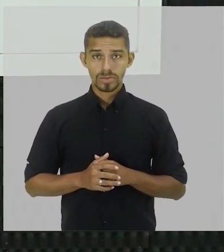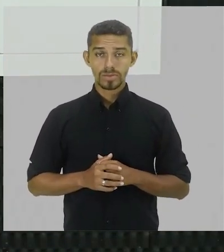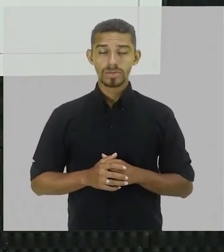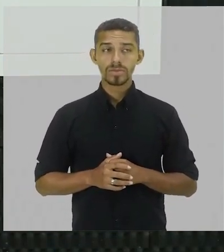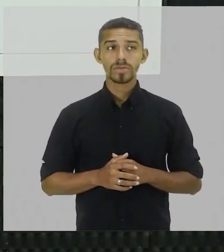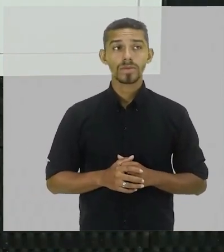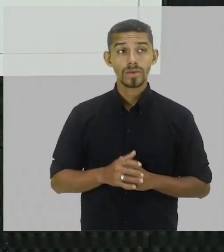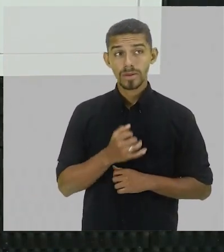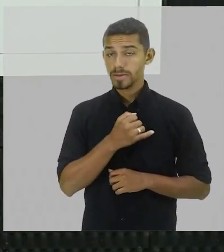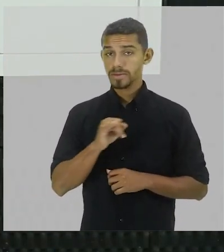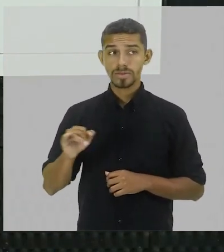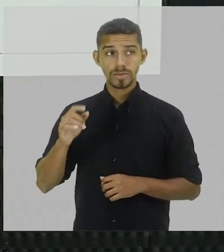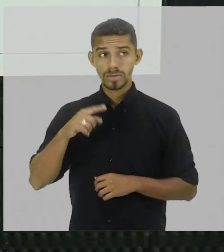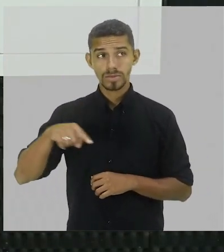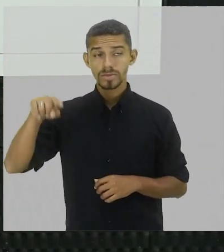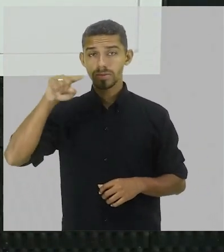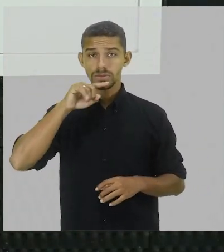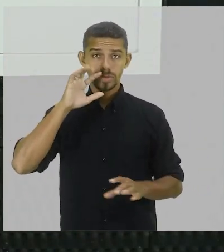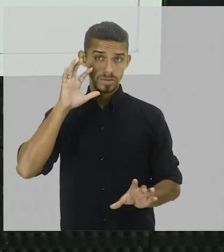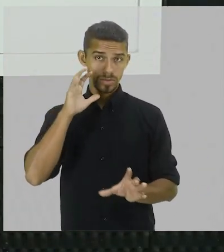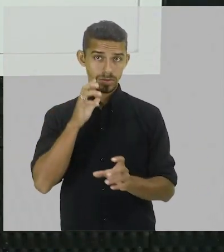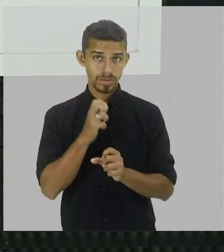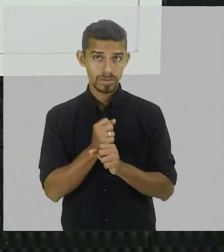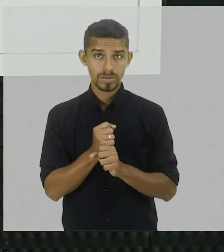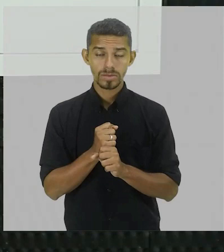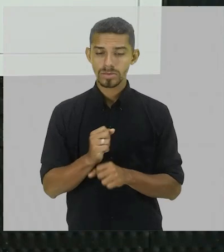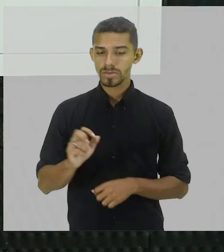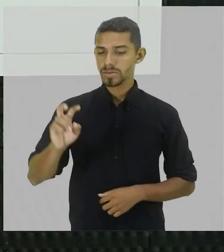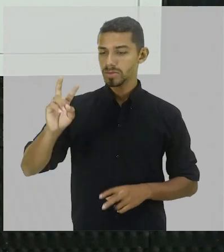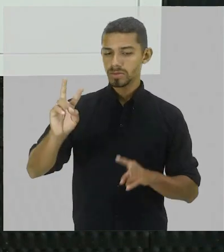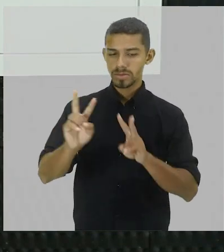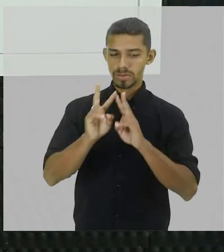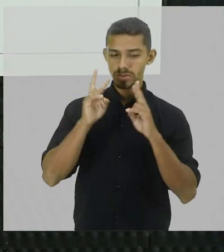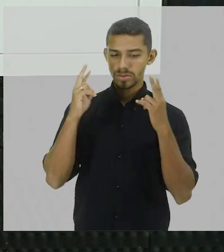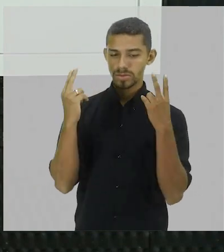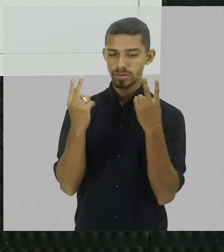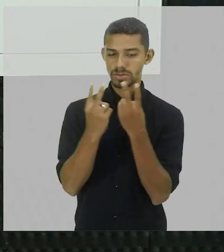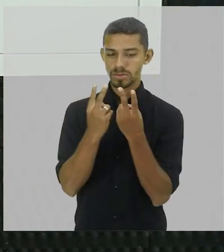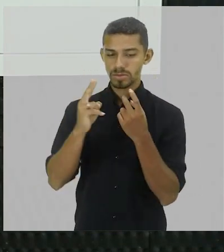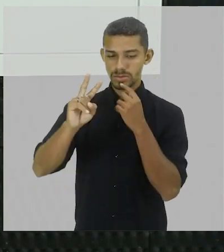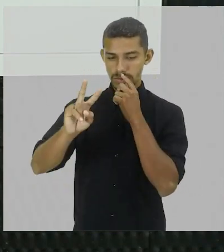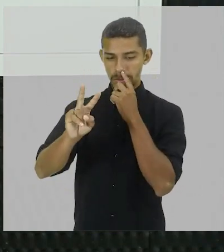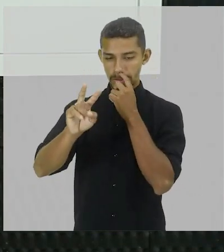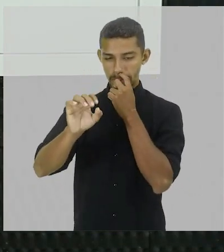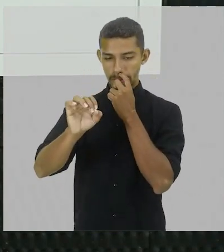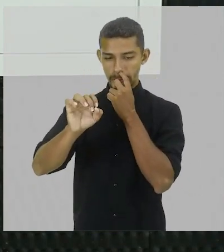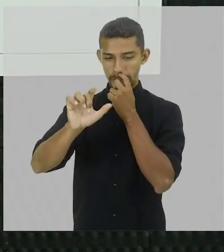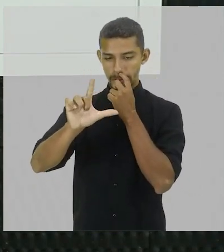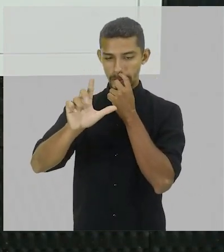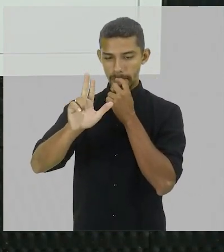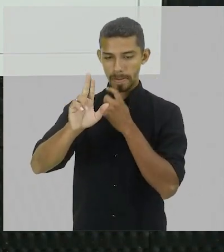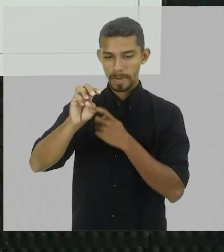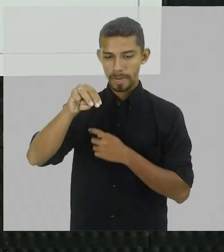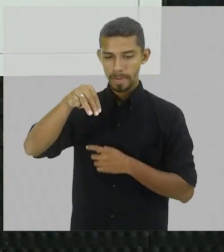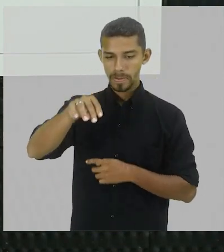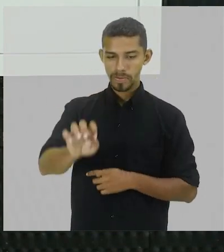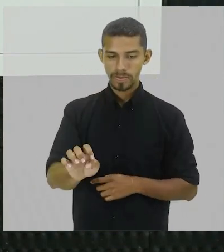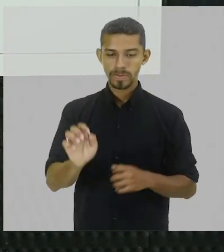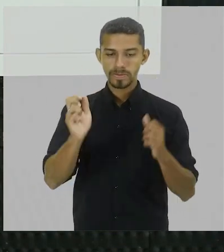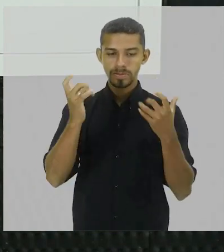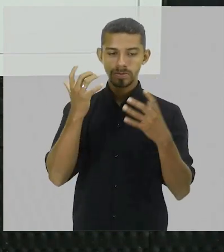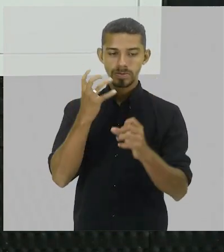Certo? Então, se você fizer essa conta, volume do líquido deslocado vai ser igual